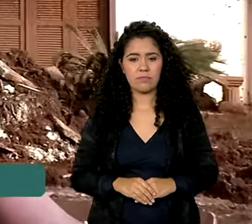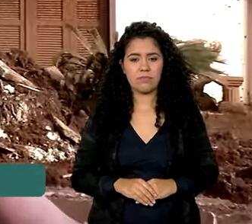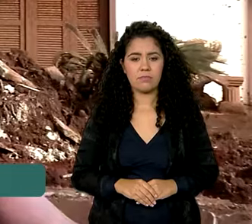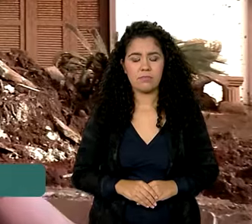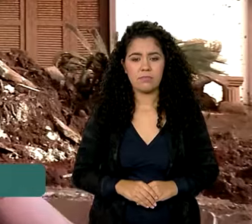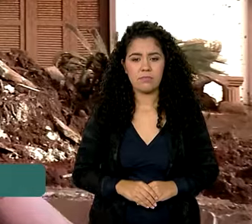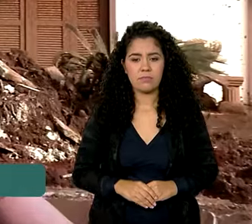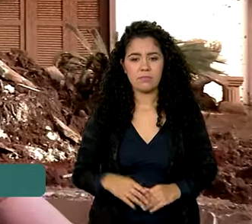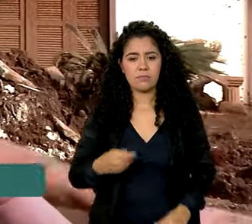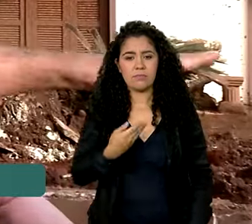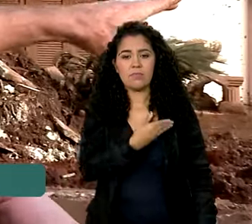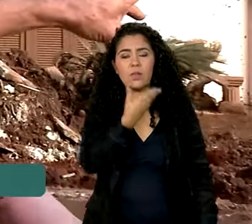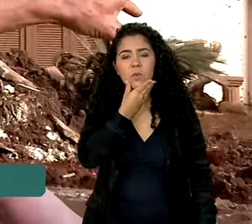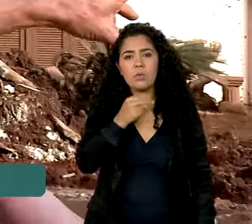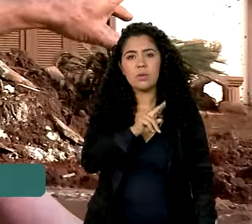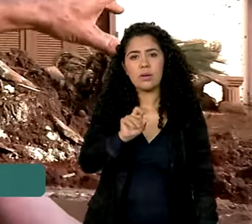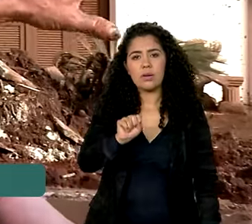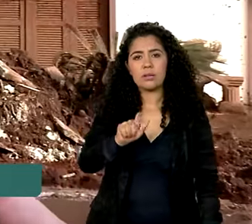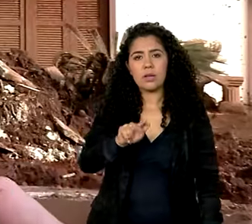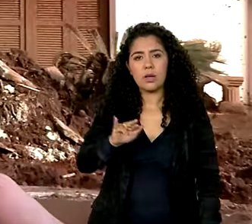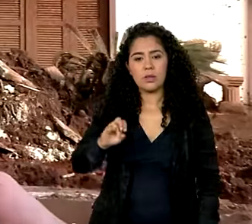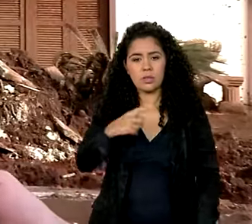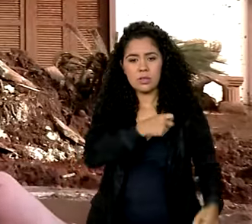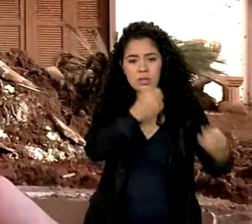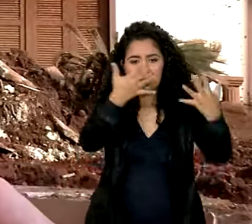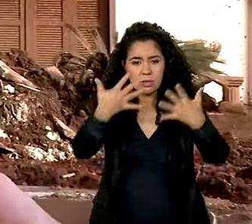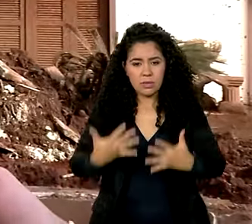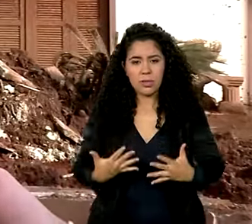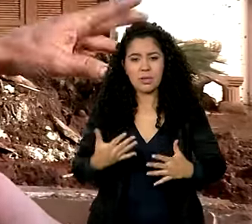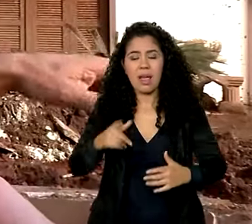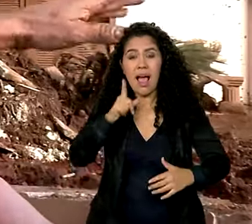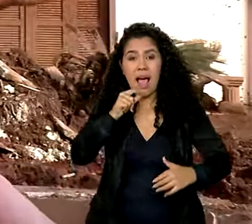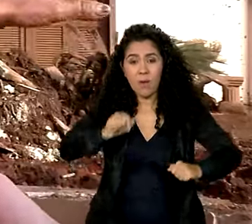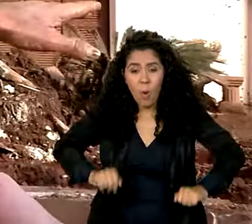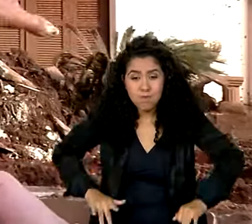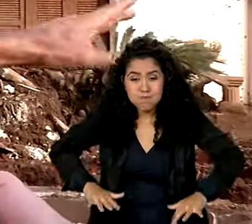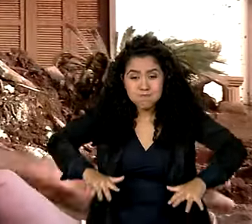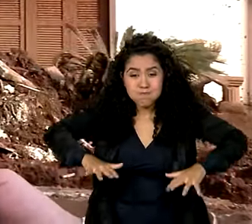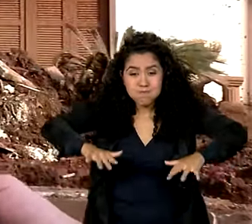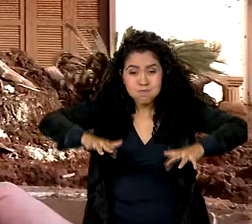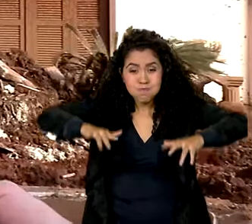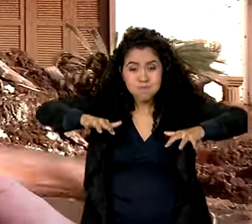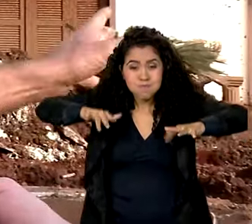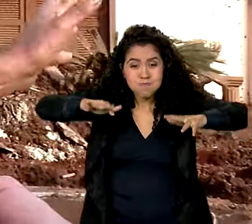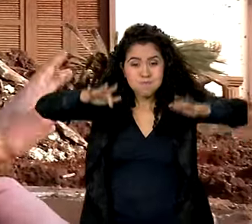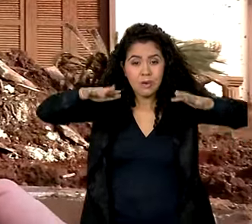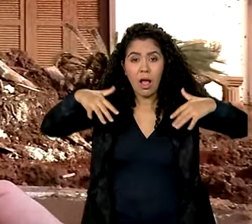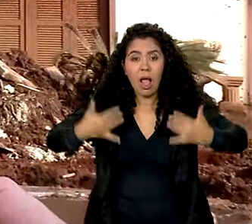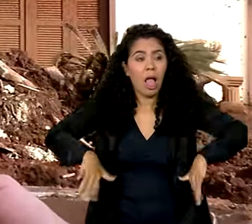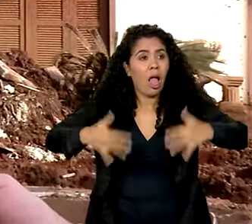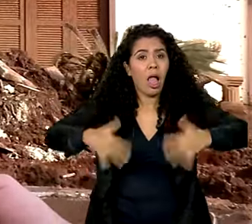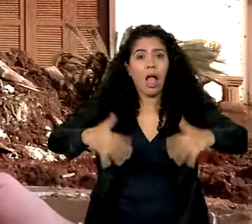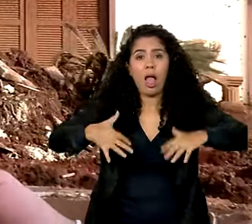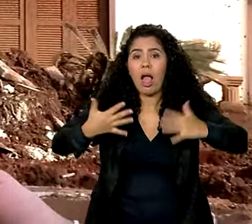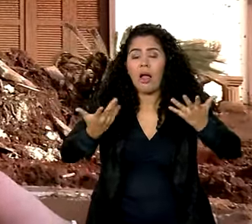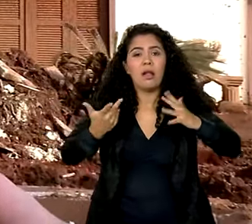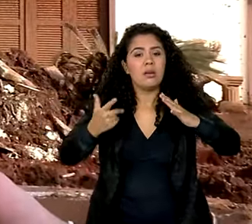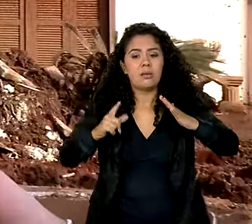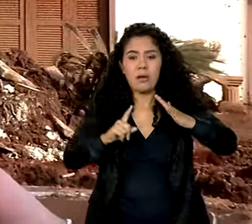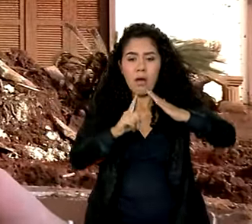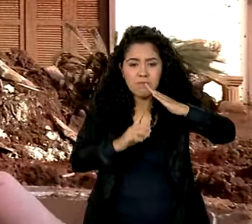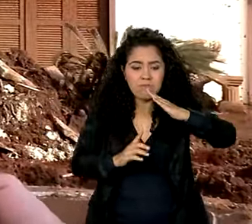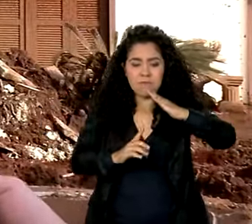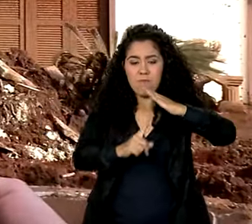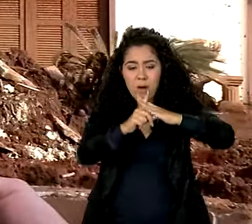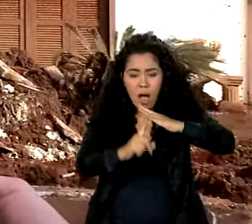A água já veio daqui, nós ia botar coisa para cima, mas daí já não tinha mais nem como sair. Daí botamos andaime